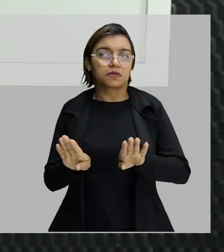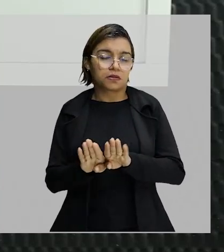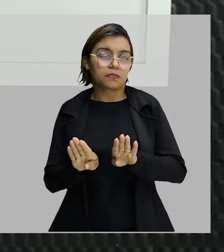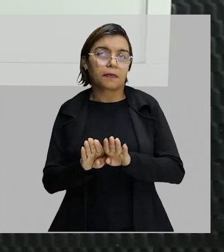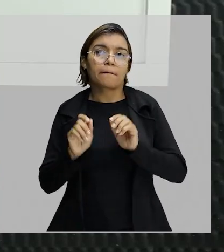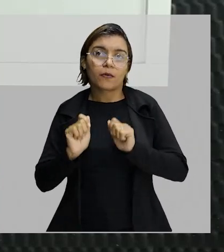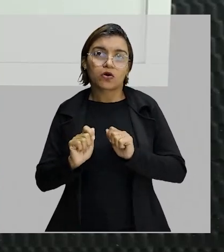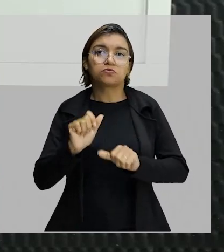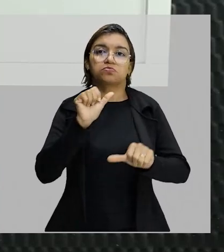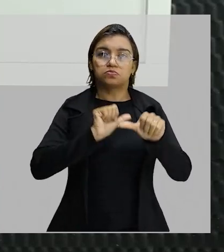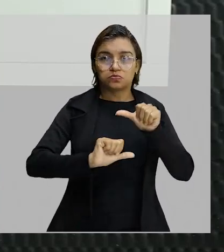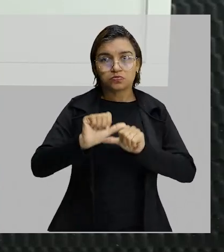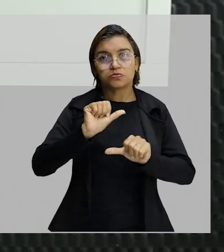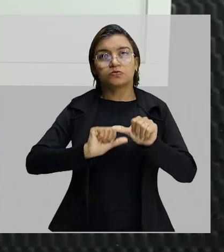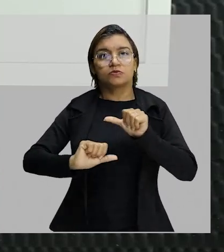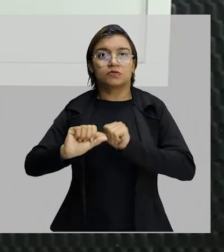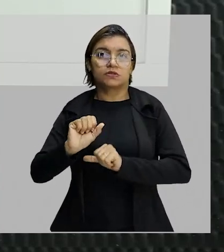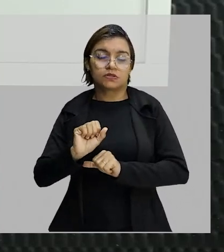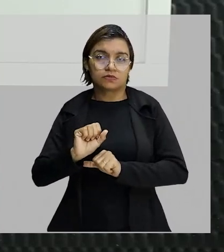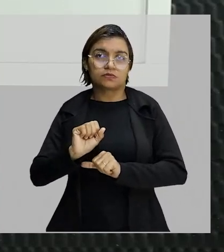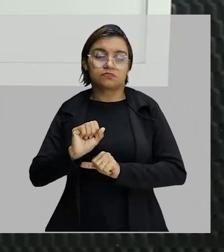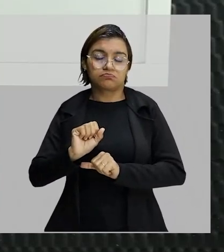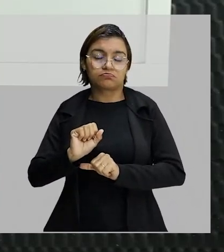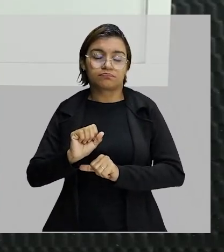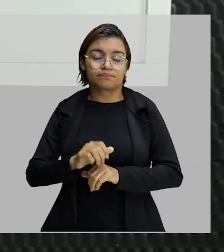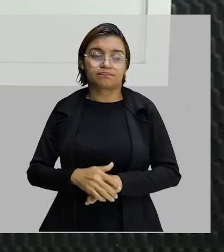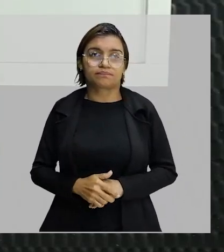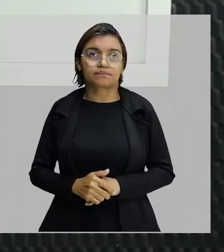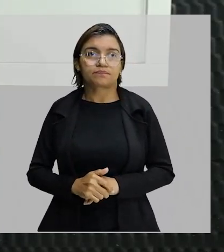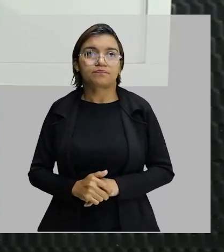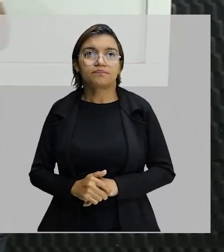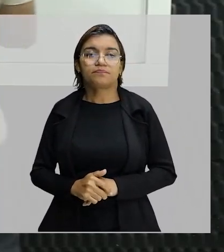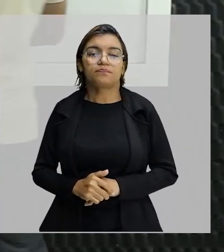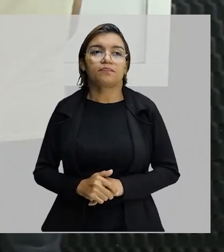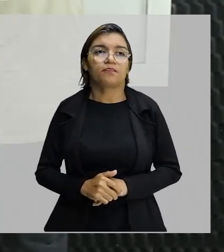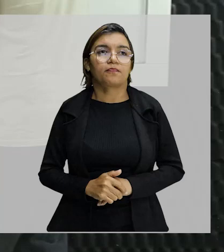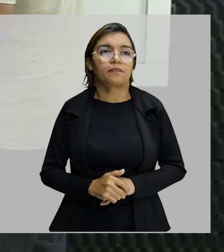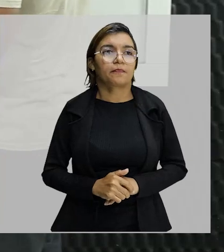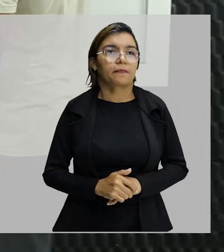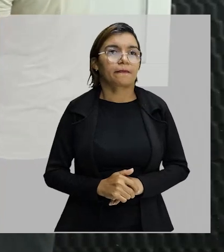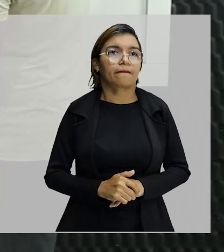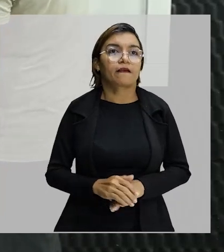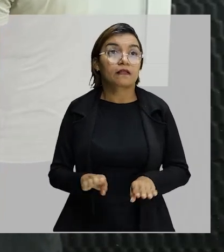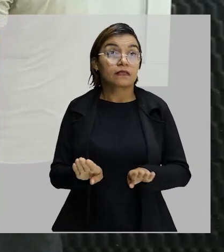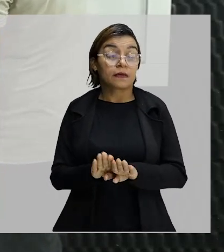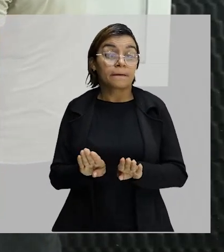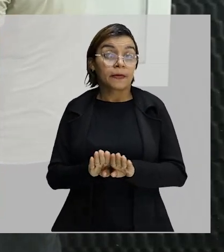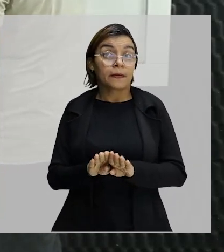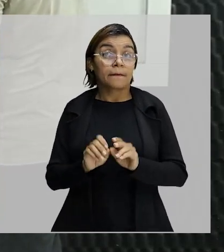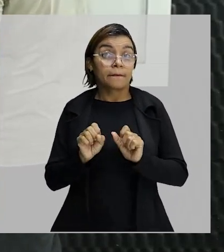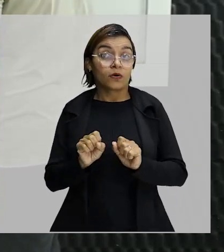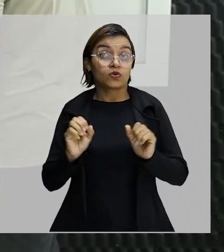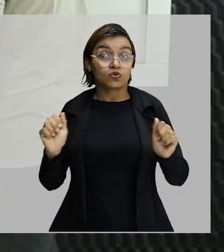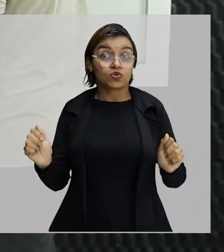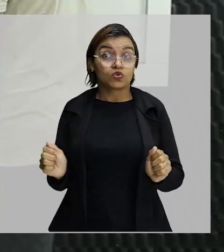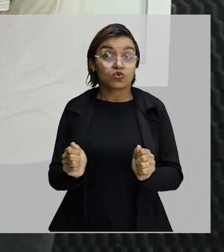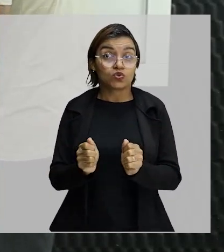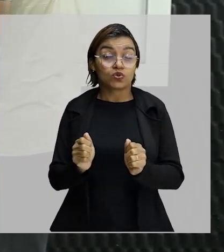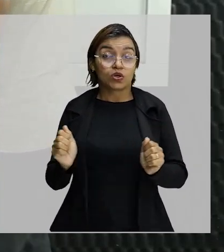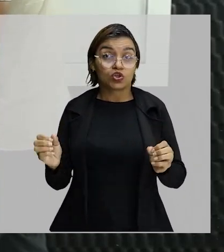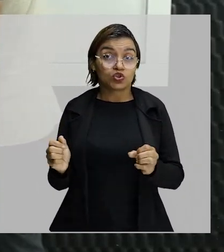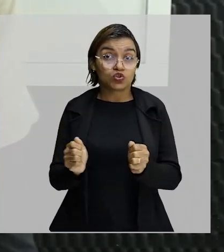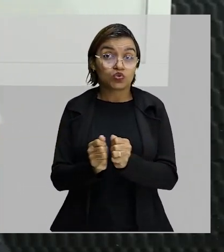essas mudanças quanto às unidades, tá certo? Nós podemos também juntar as